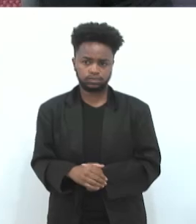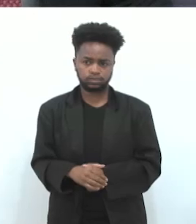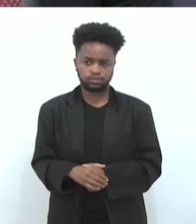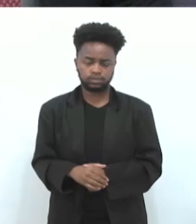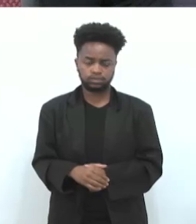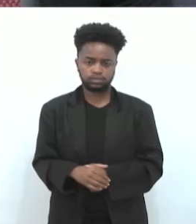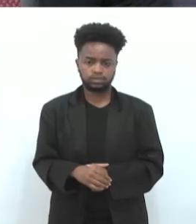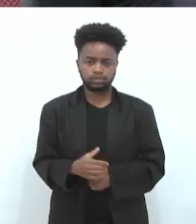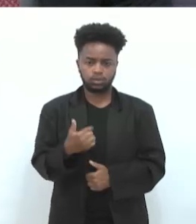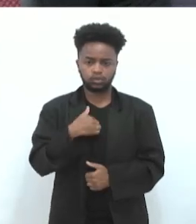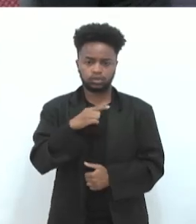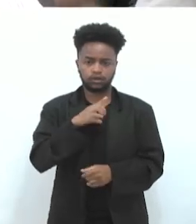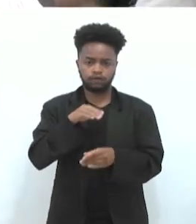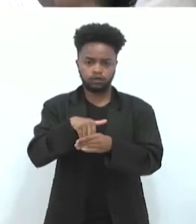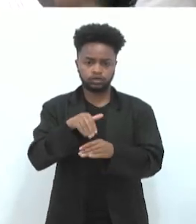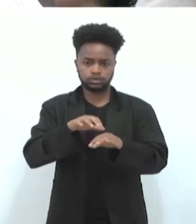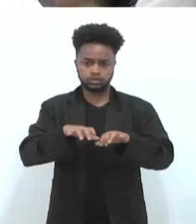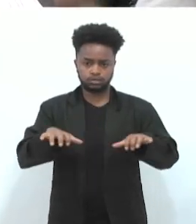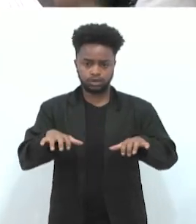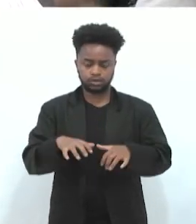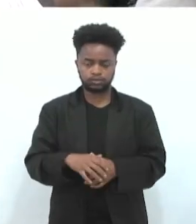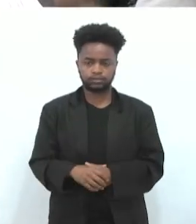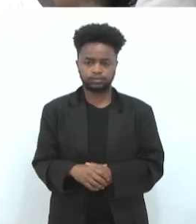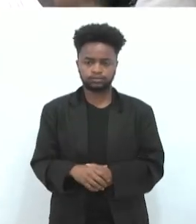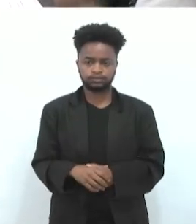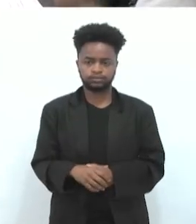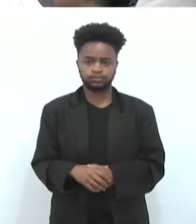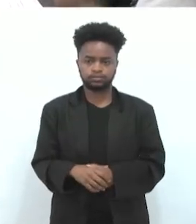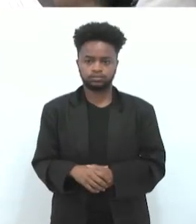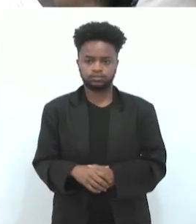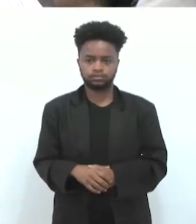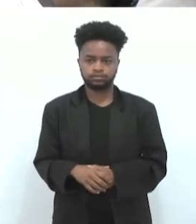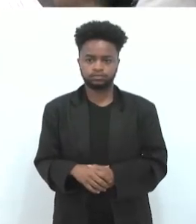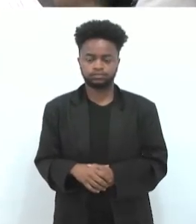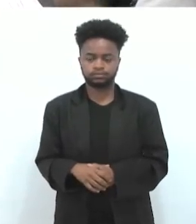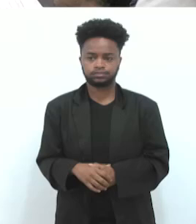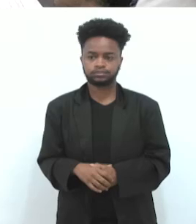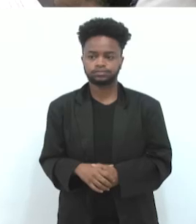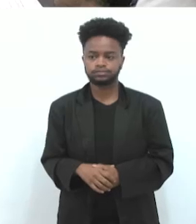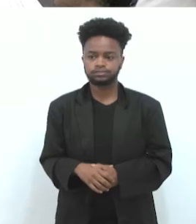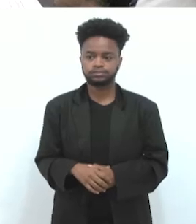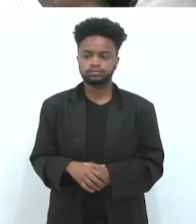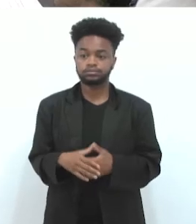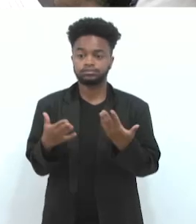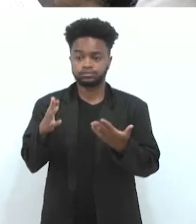divergente. Tem um voto separado. Tem um voto separado. Perfeitamente. Já tem. Senhor presidente,